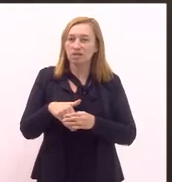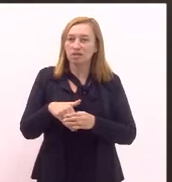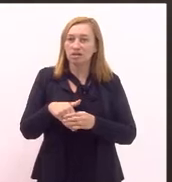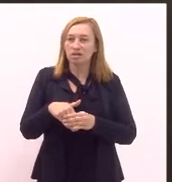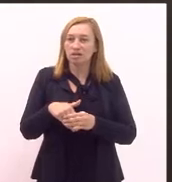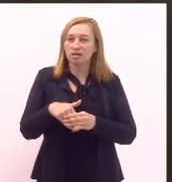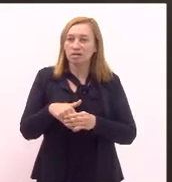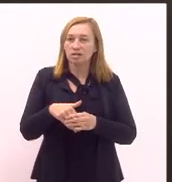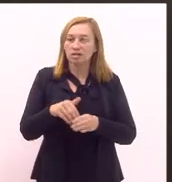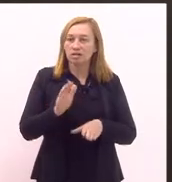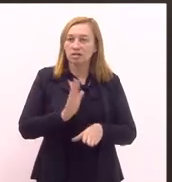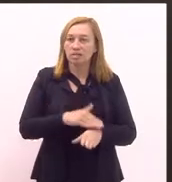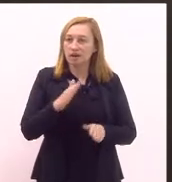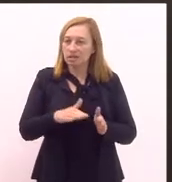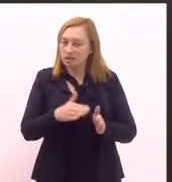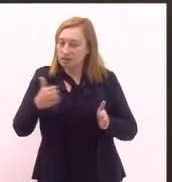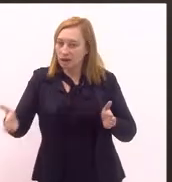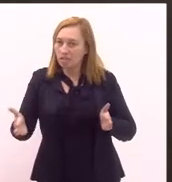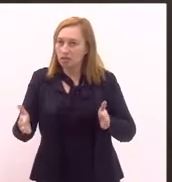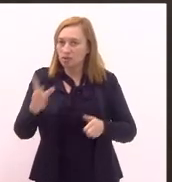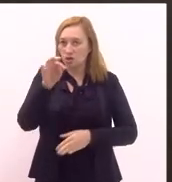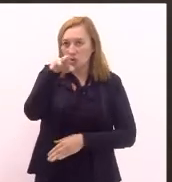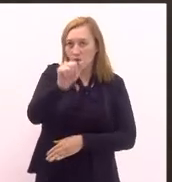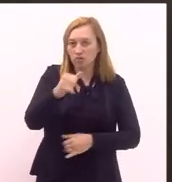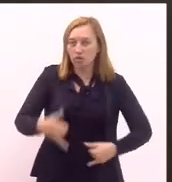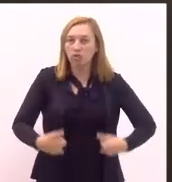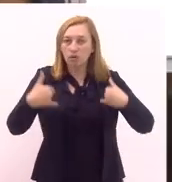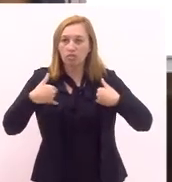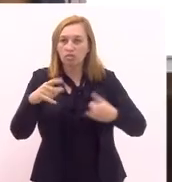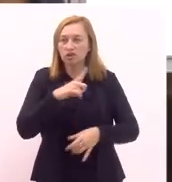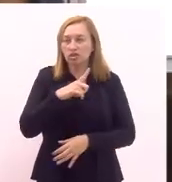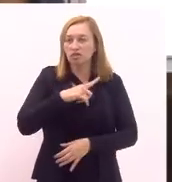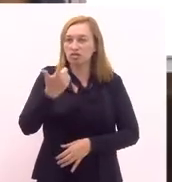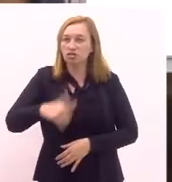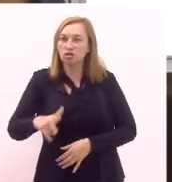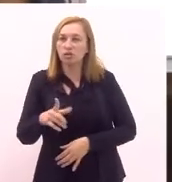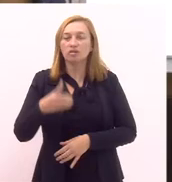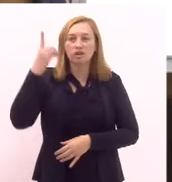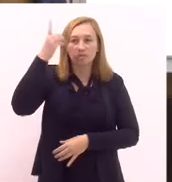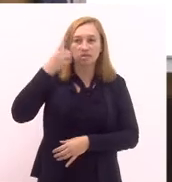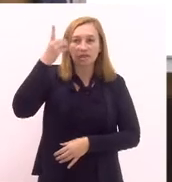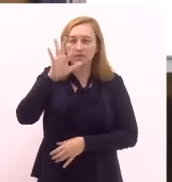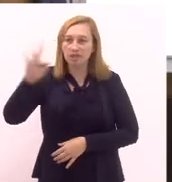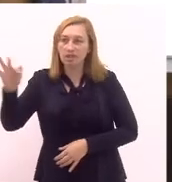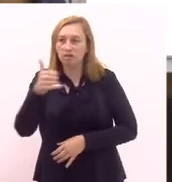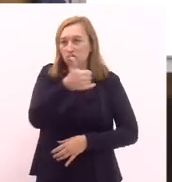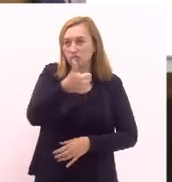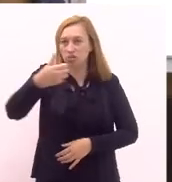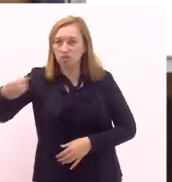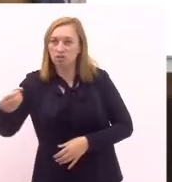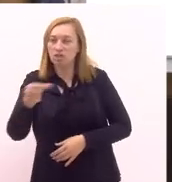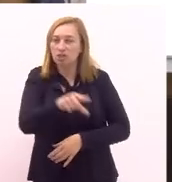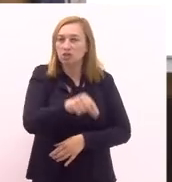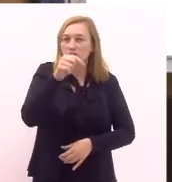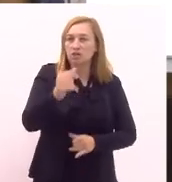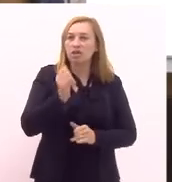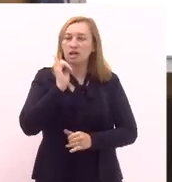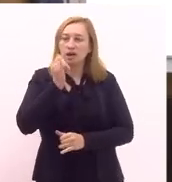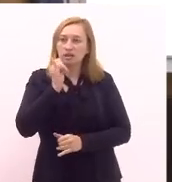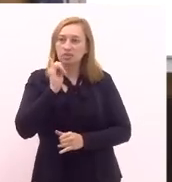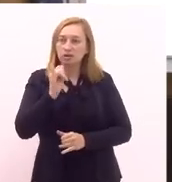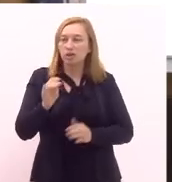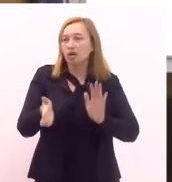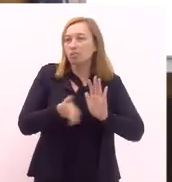cotas tive orgulho de participar Eleita novamente deputada Federal e 2010 foi escolhida para ser relatora da proposta